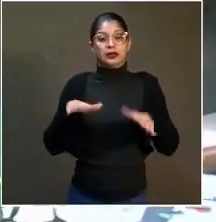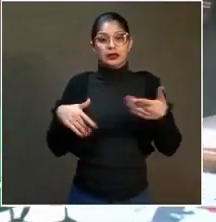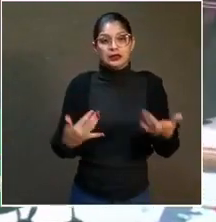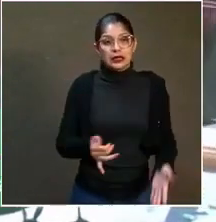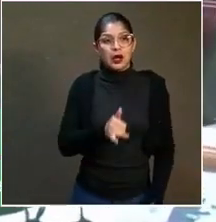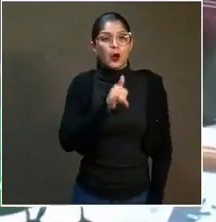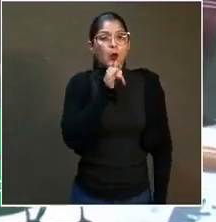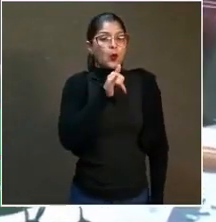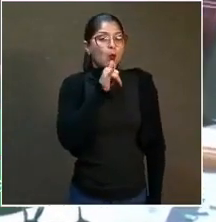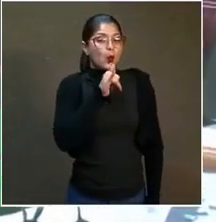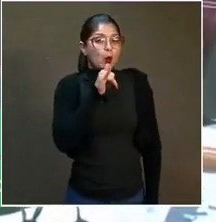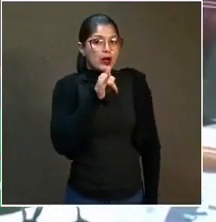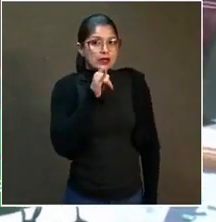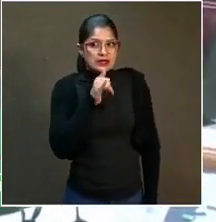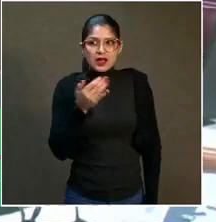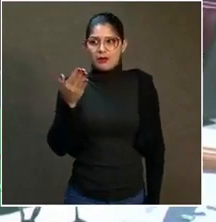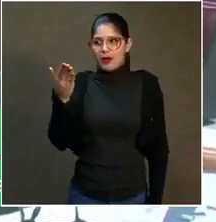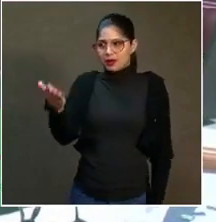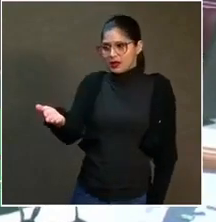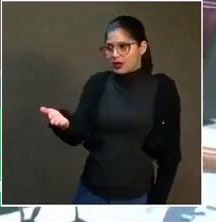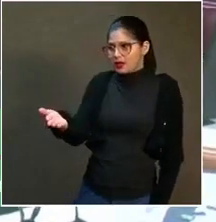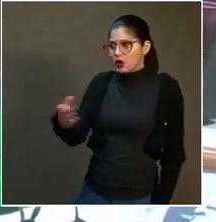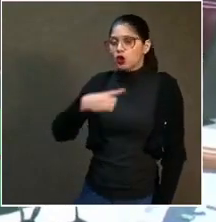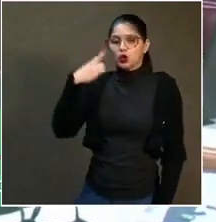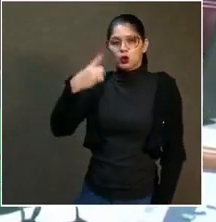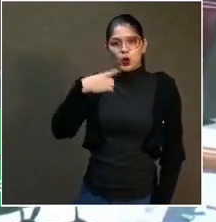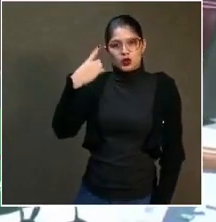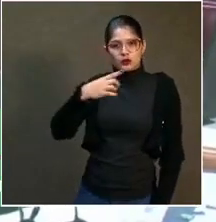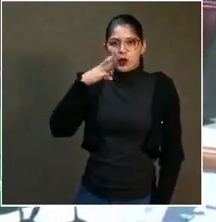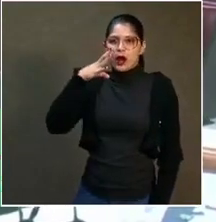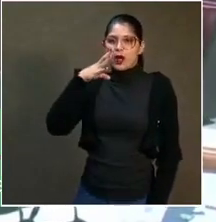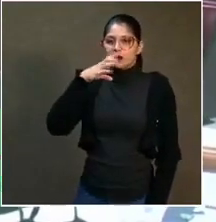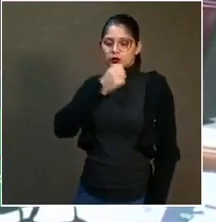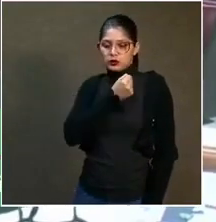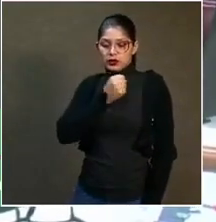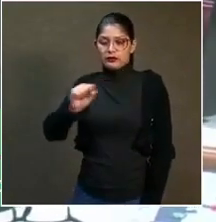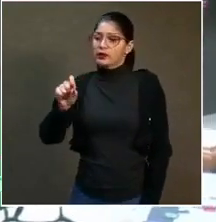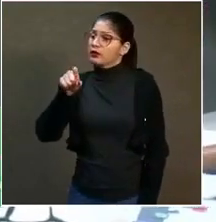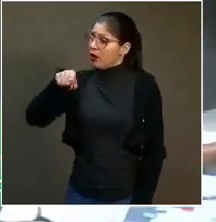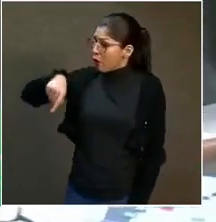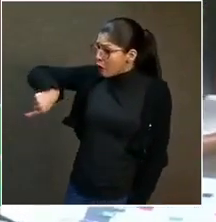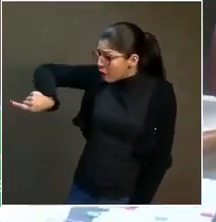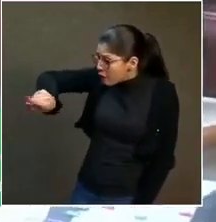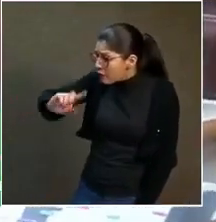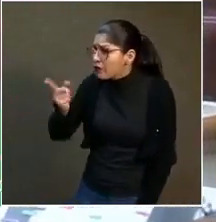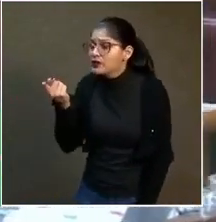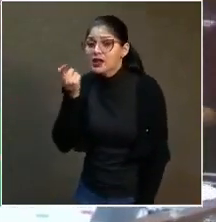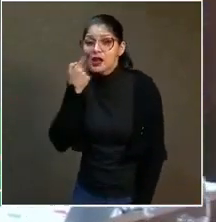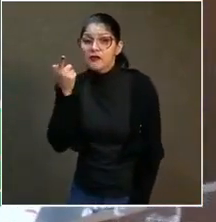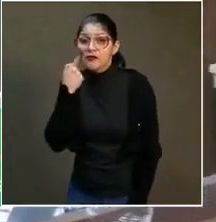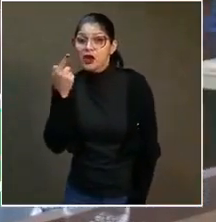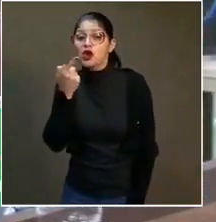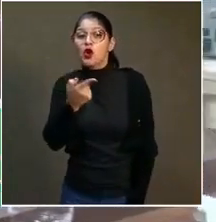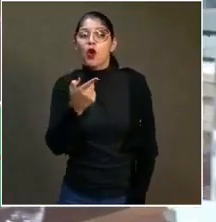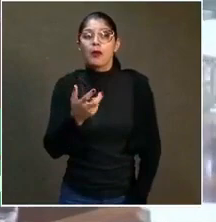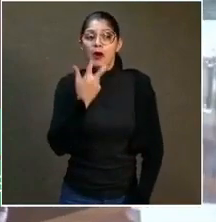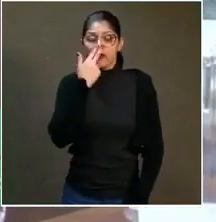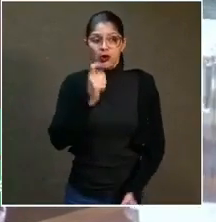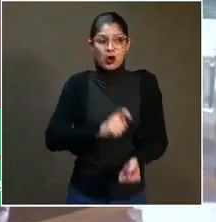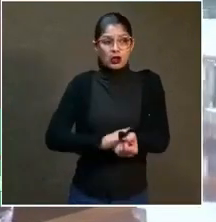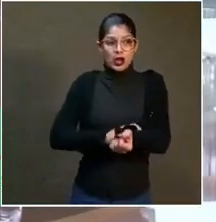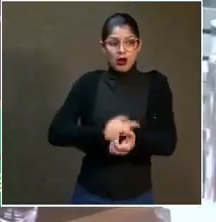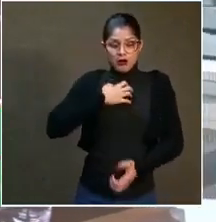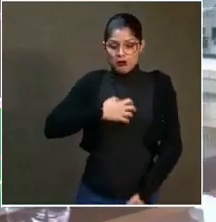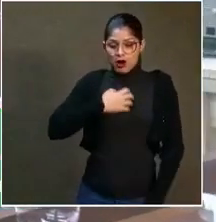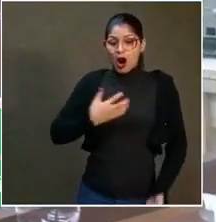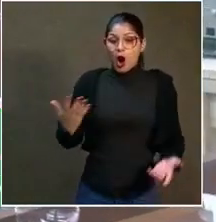da explosão do Dr. Cícero. Vocês viram a forma descontrolada que ele ficou. Ele está defendendo